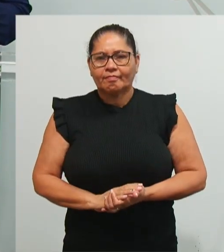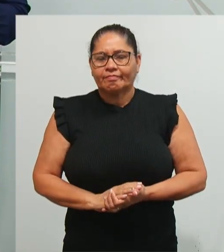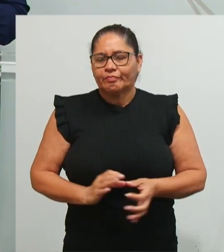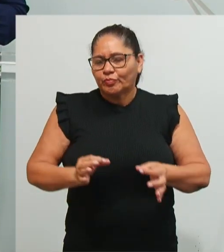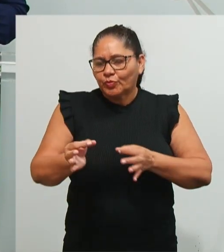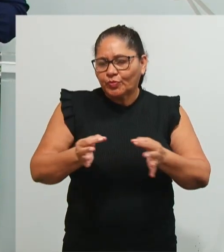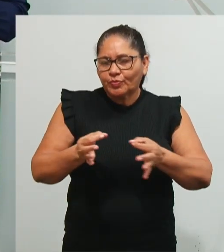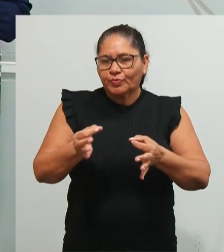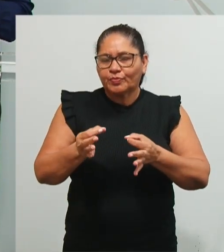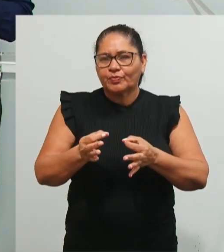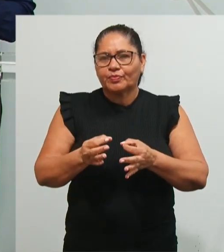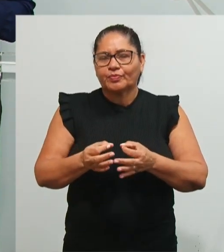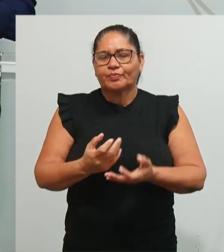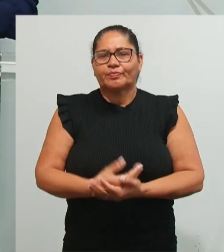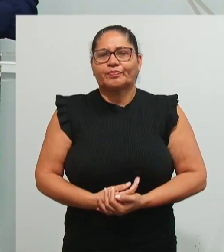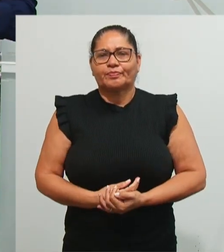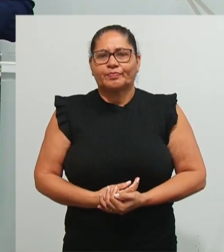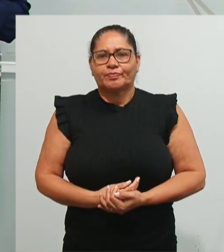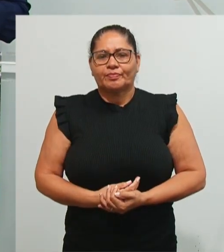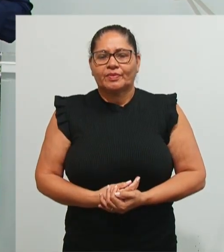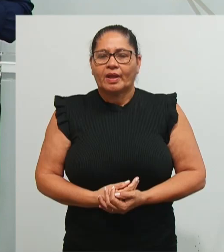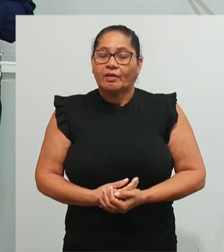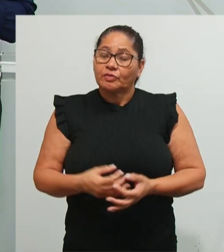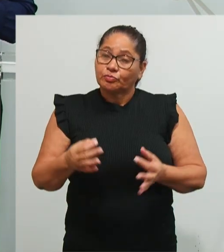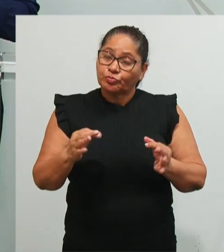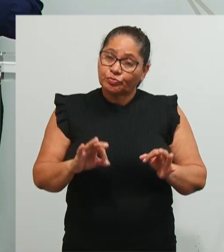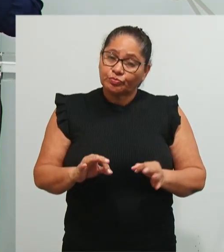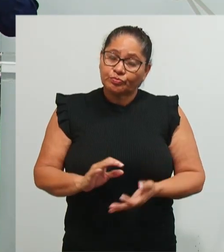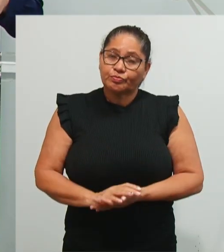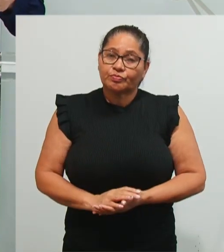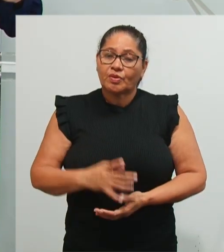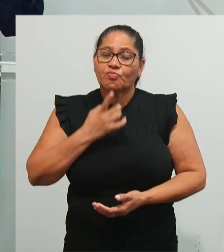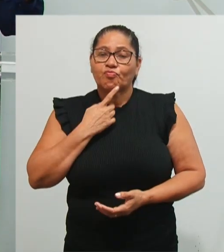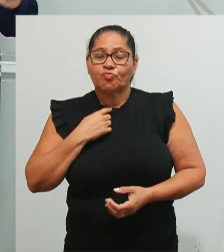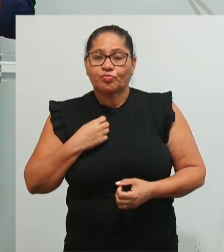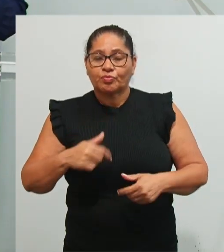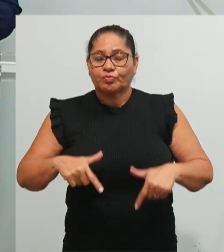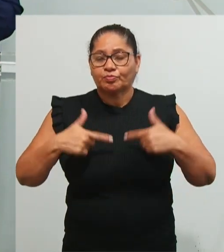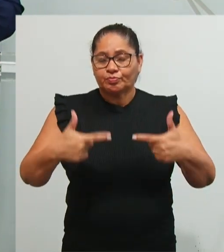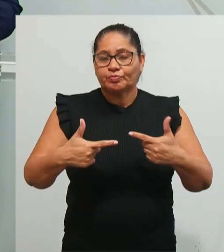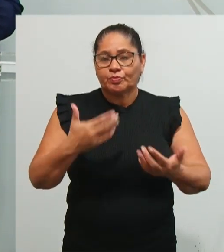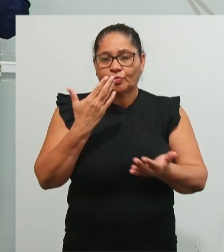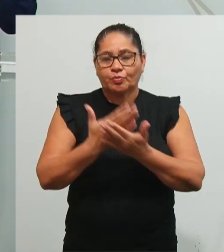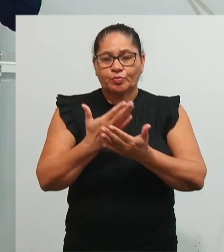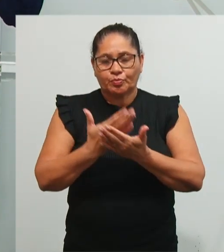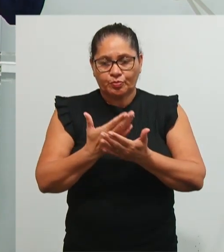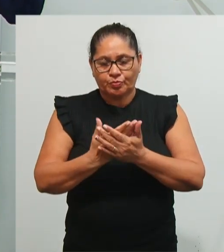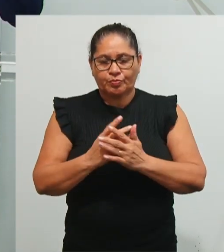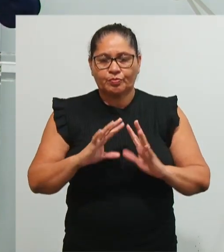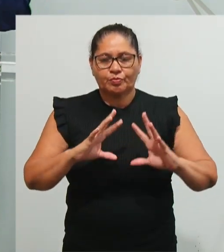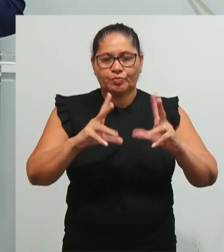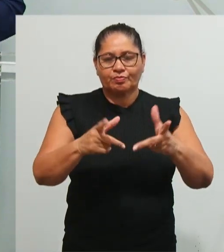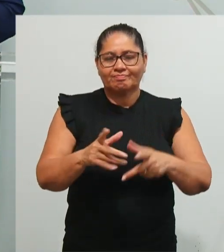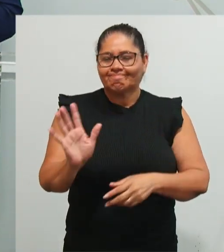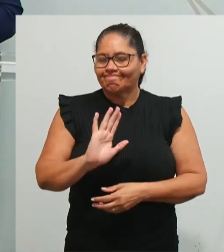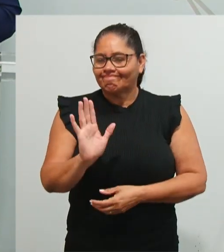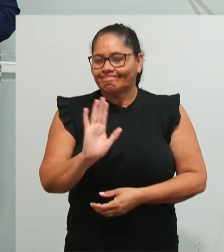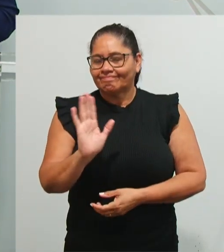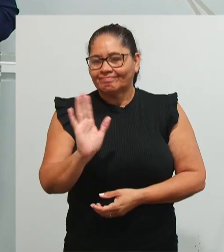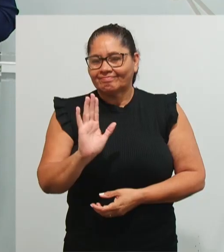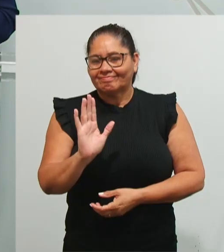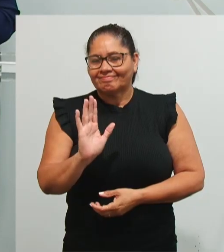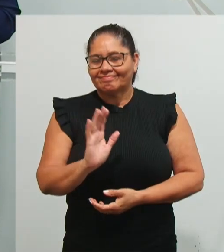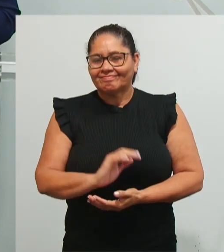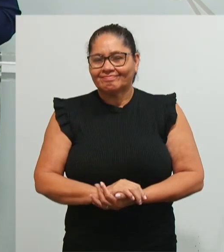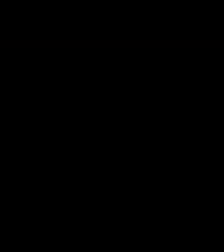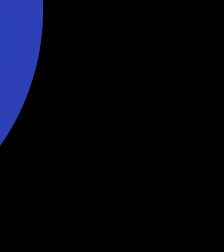para concluir esse módulo. Eu fico por aqui, desejo boa sorte e bons estudos para vocês, e até breve, até a segunda aula.